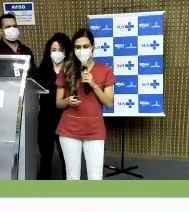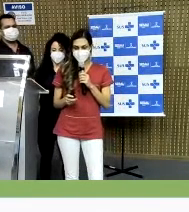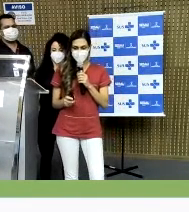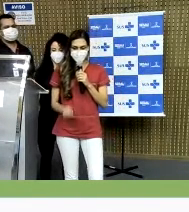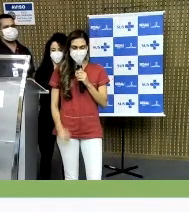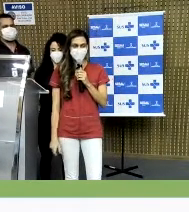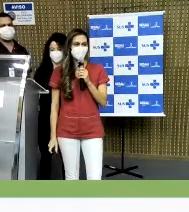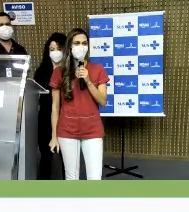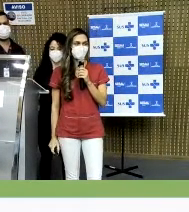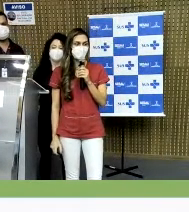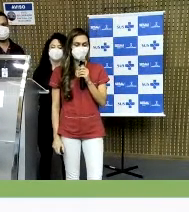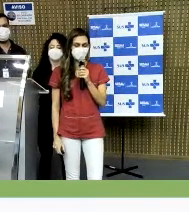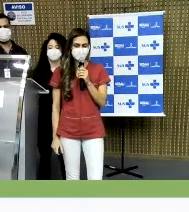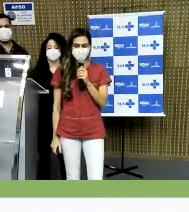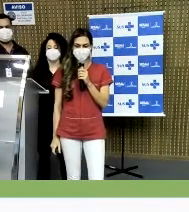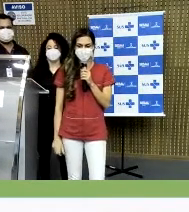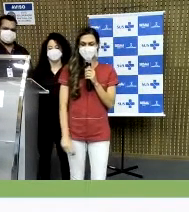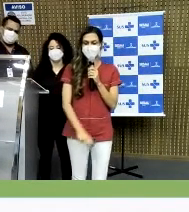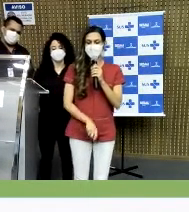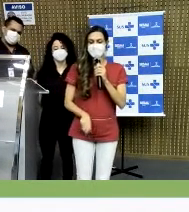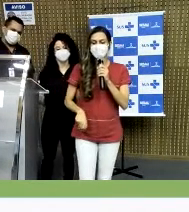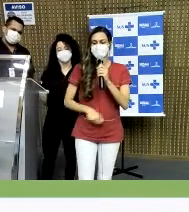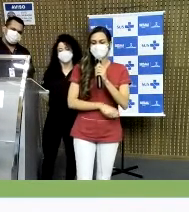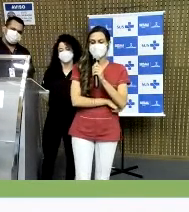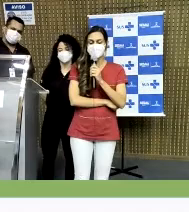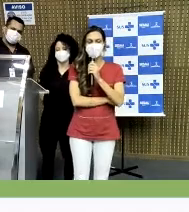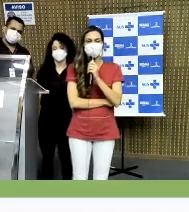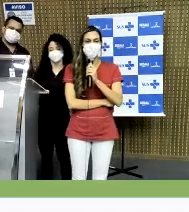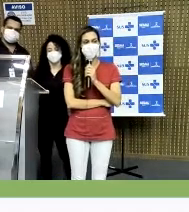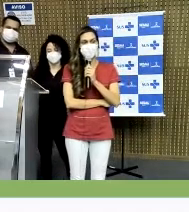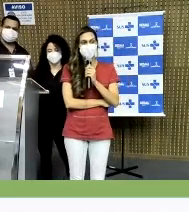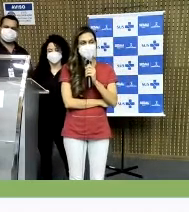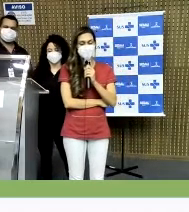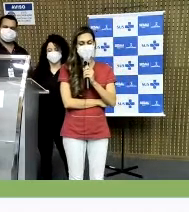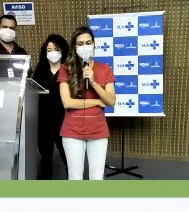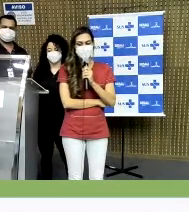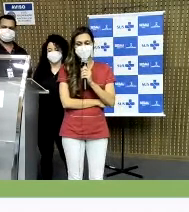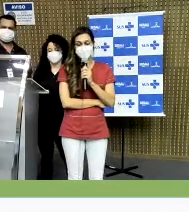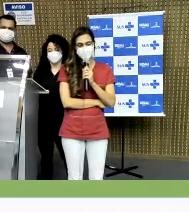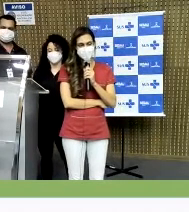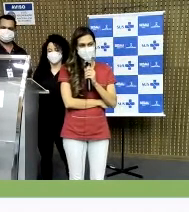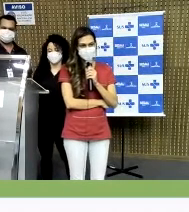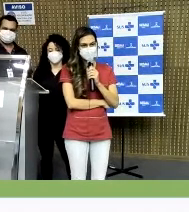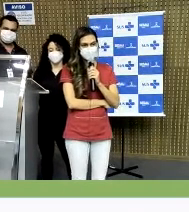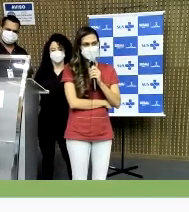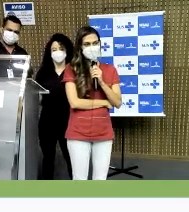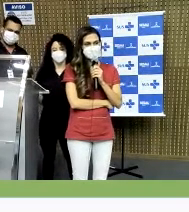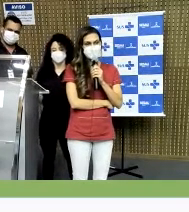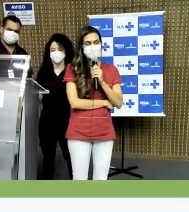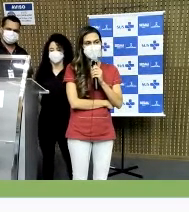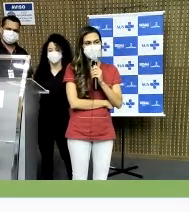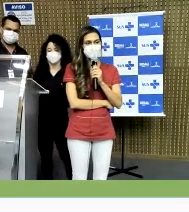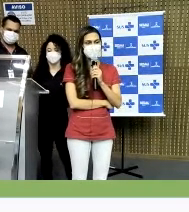Bom, então, em continuação, né, sobre perfil acadêmico. Nós temos hoje na unidade 20 acadêmicos,